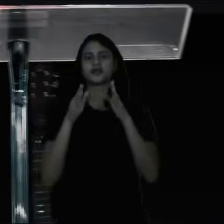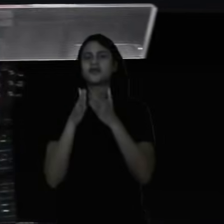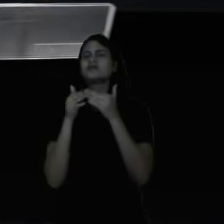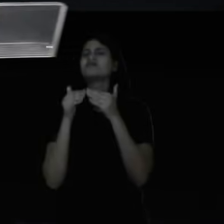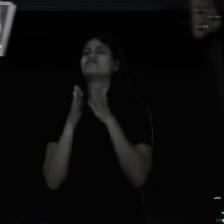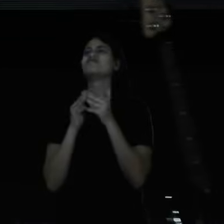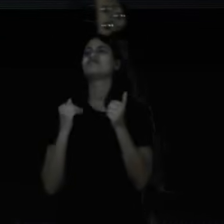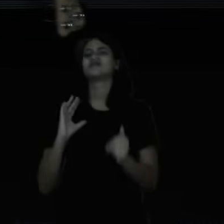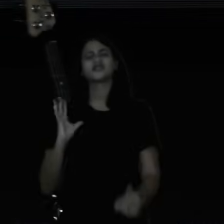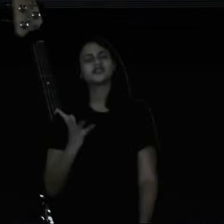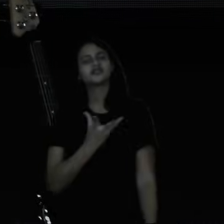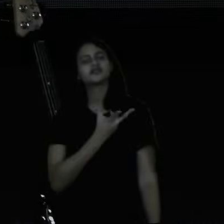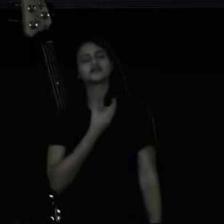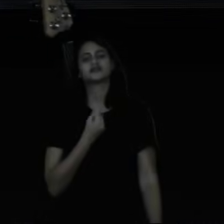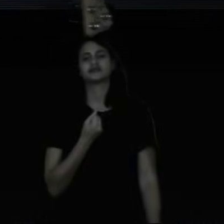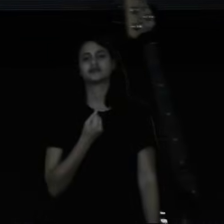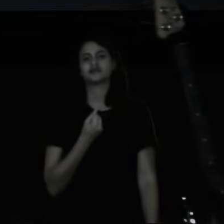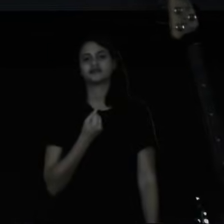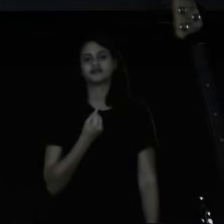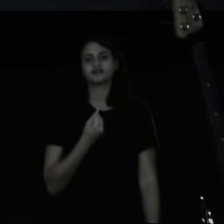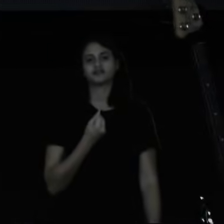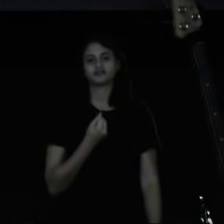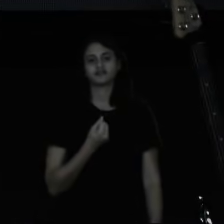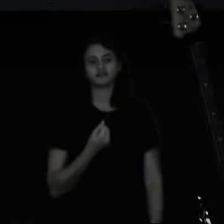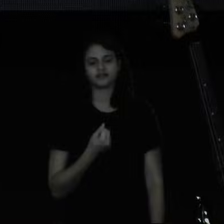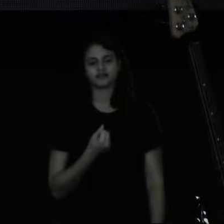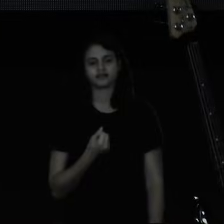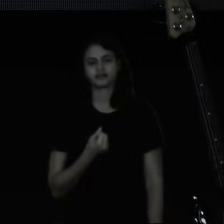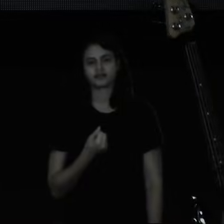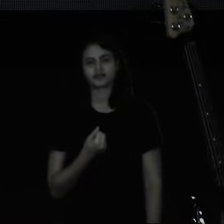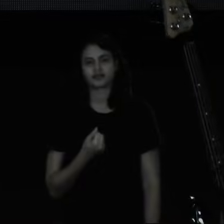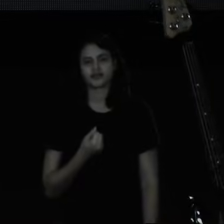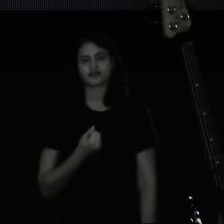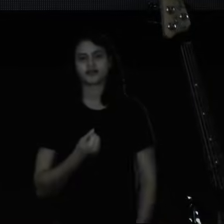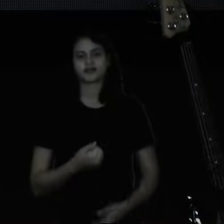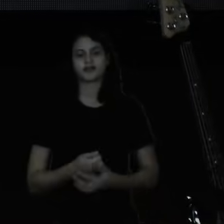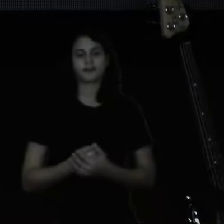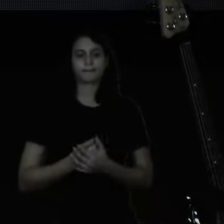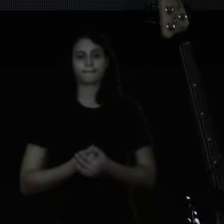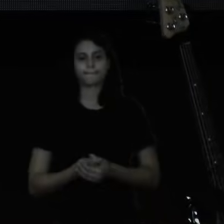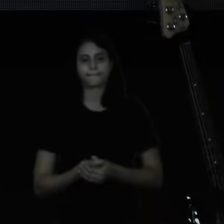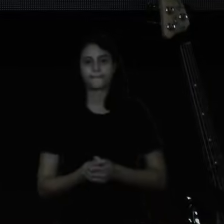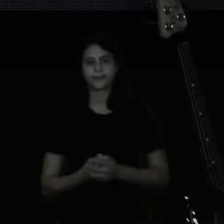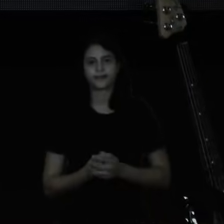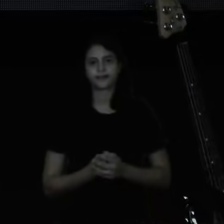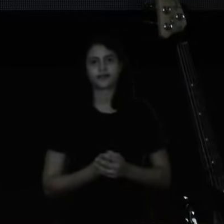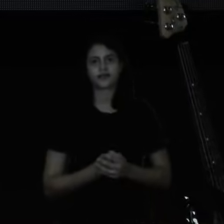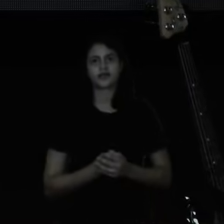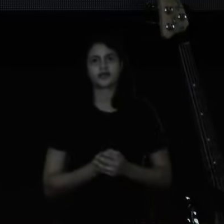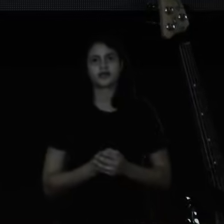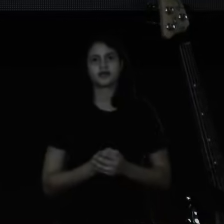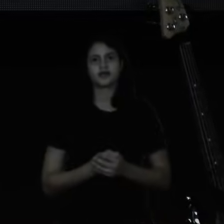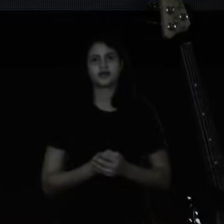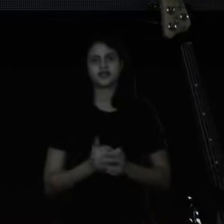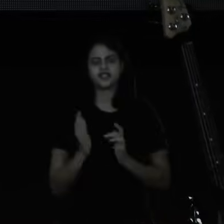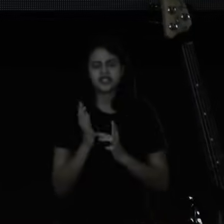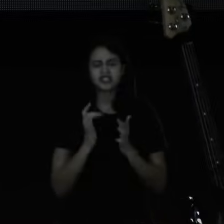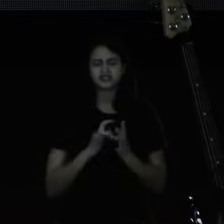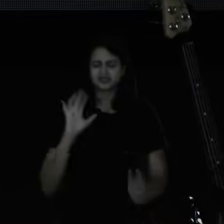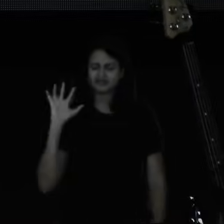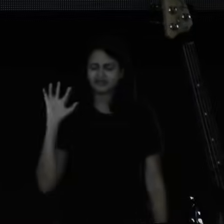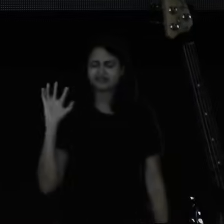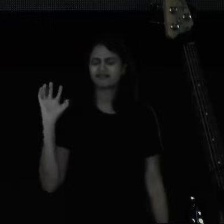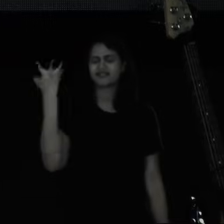Ele viu um povo que estava perdido e continuaria perdido. E se não fosse pela decisão de tomar